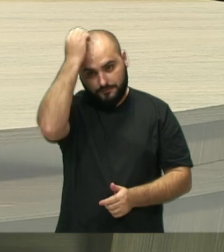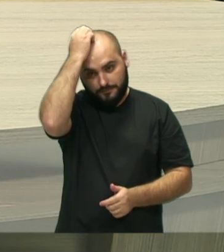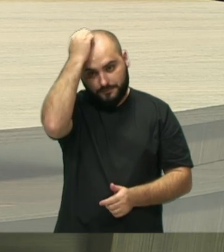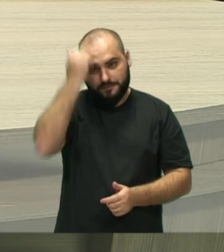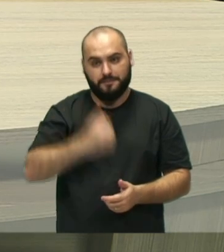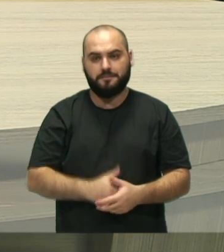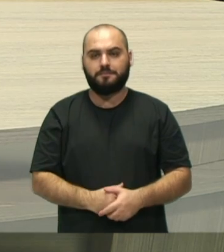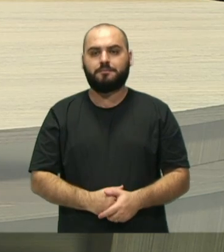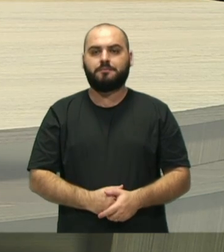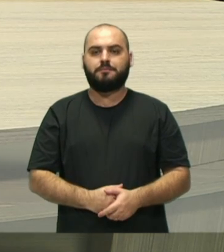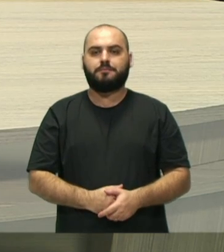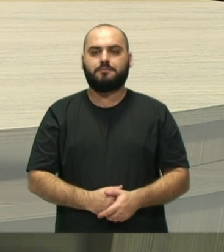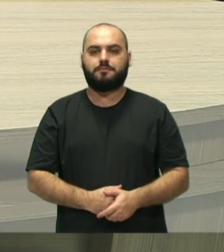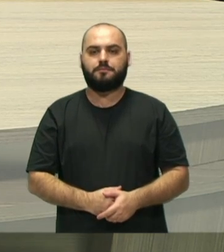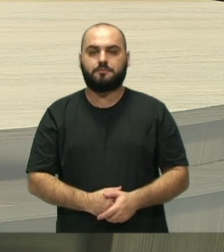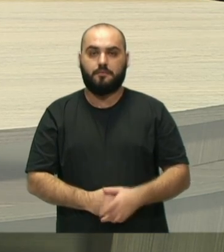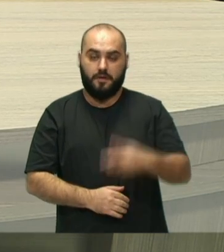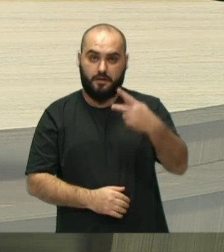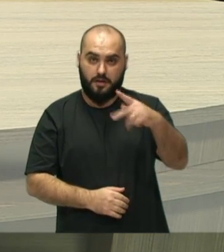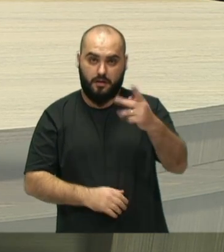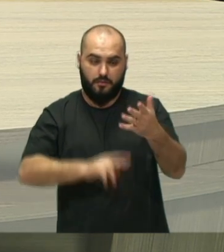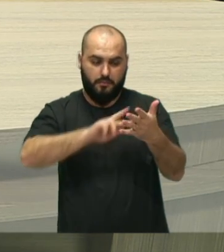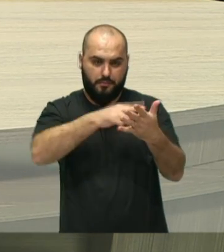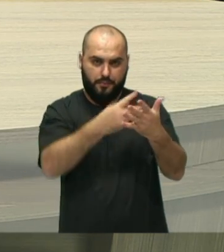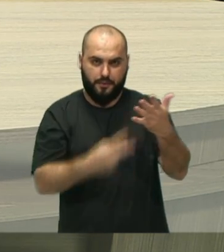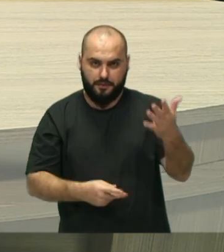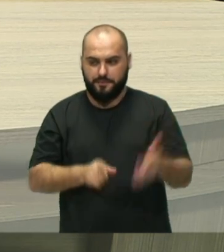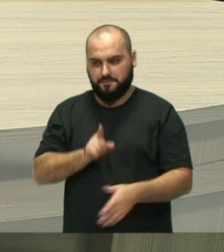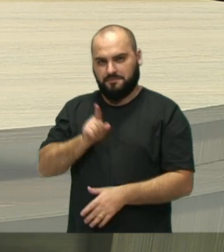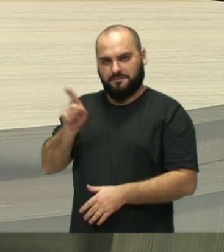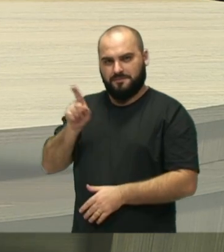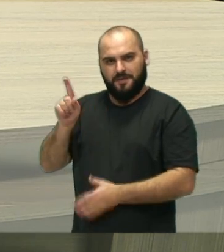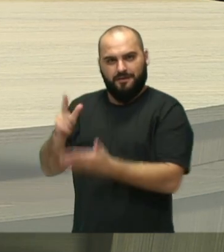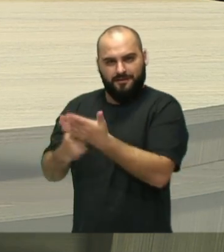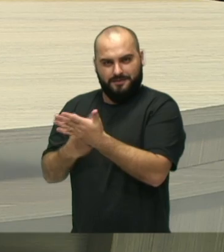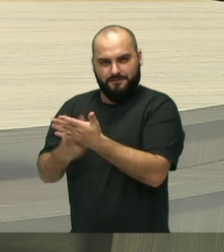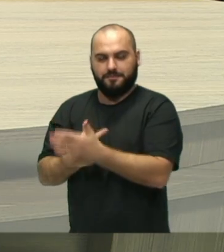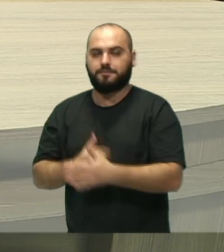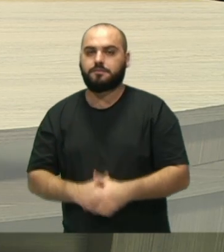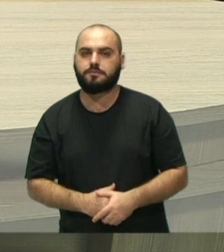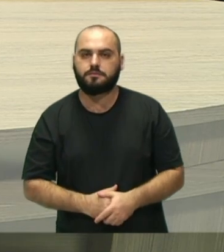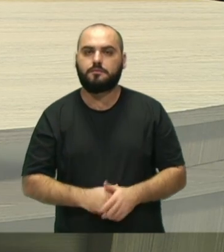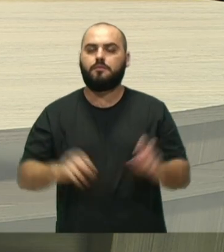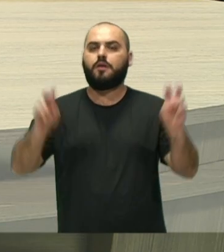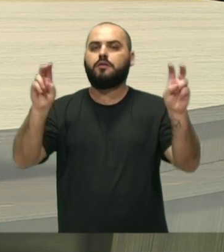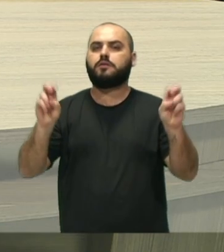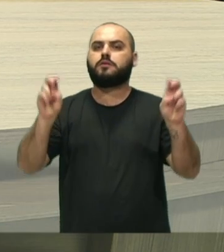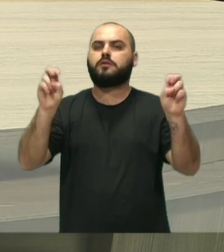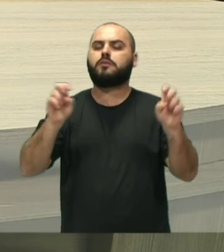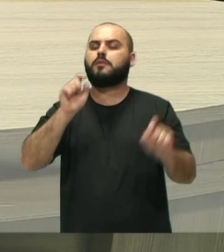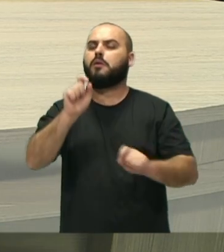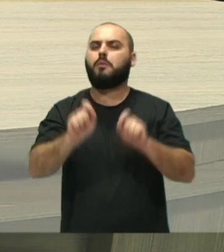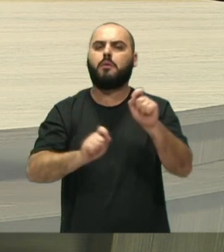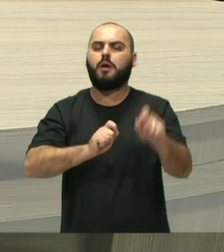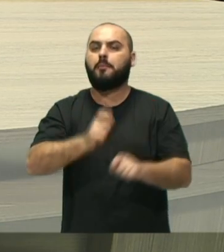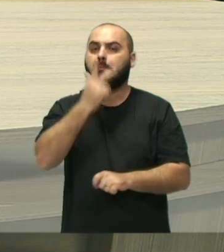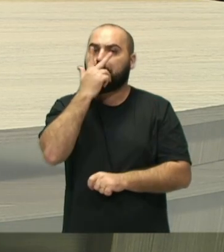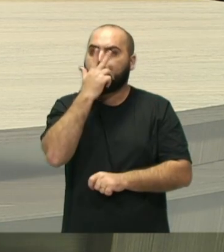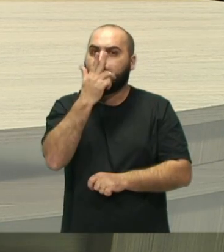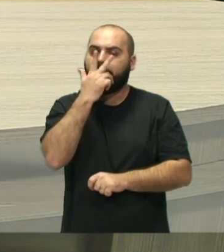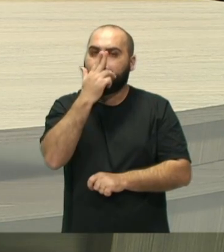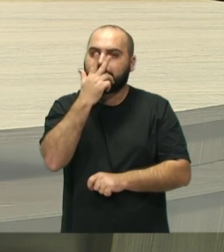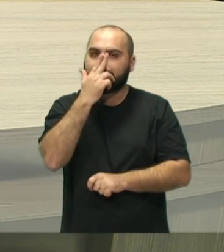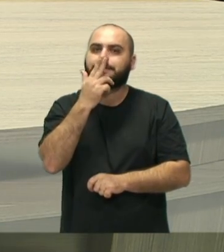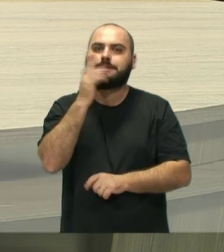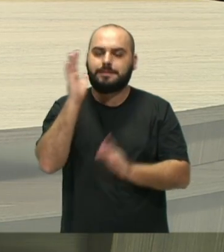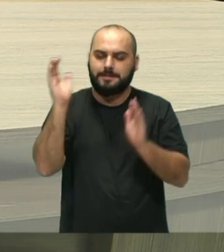esse teu livro de poemas, Da Porta para Dentro, a temática, ela parece muito apropriada,